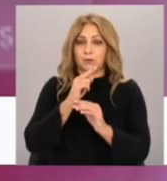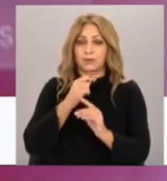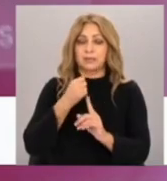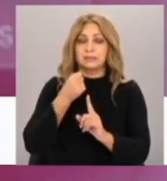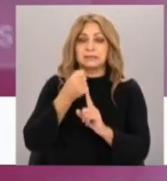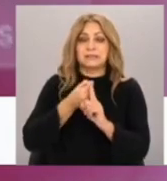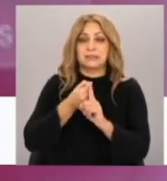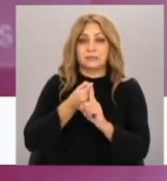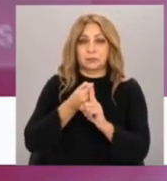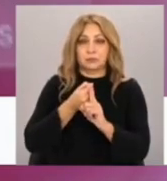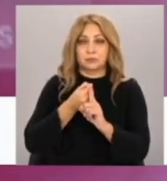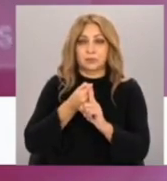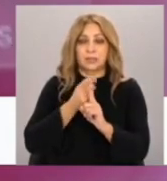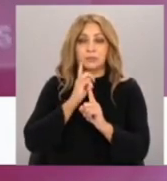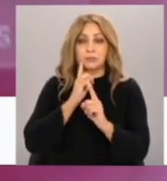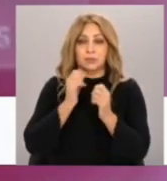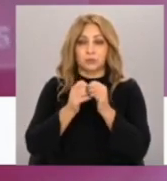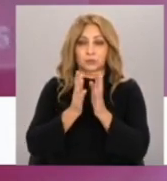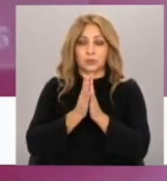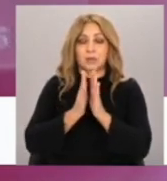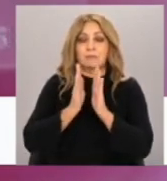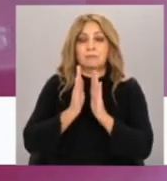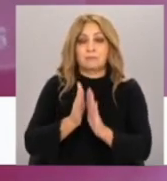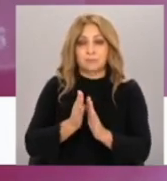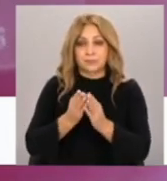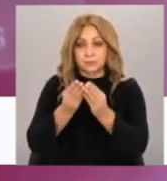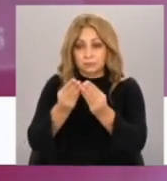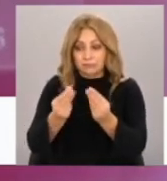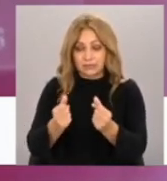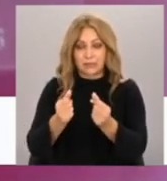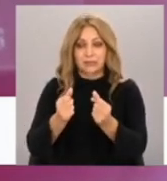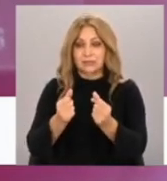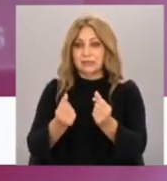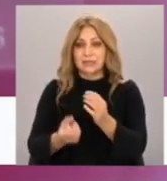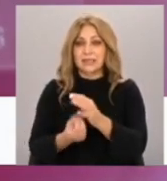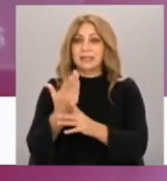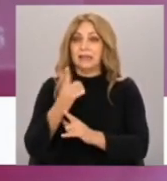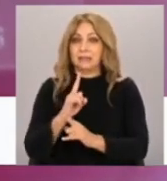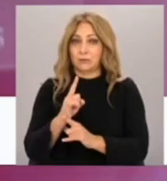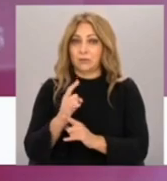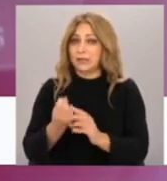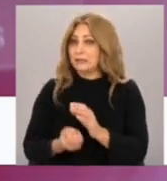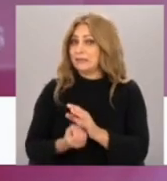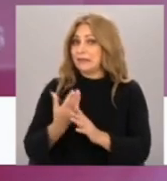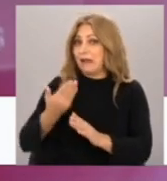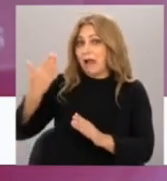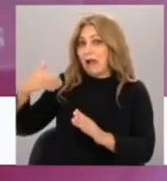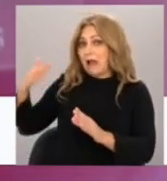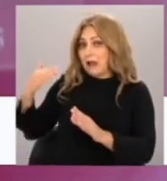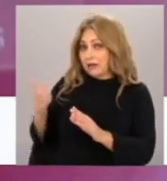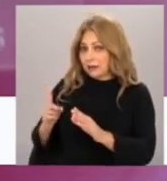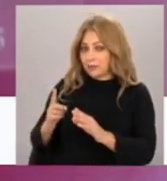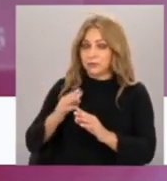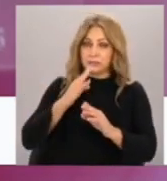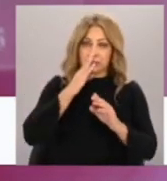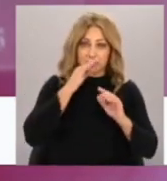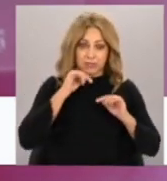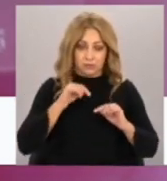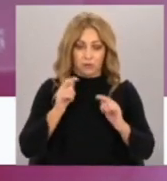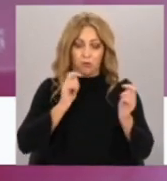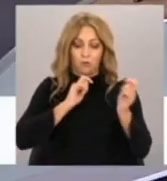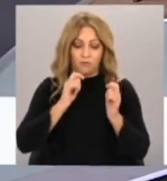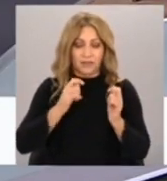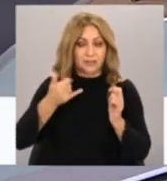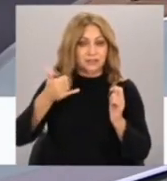Portugal sempre parar necessitam de recursos que não foram jurados e não foram jogadas há demasiado tempo e portanto se calhar se tivéssemos a ter esta conversa